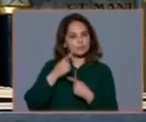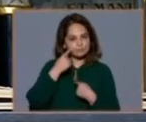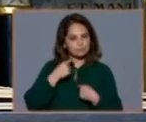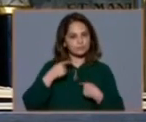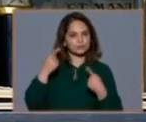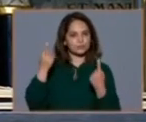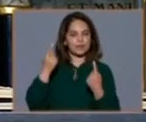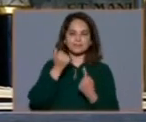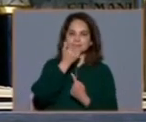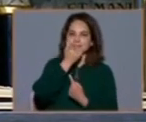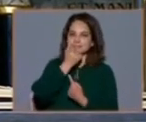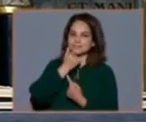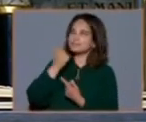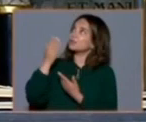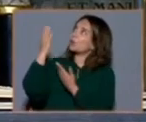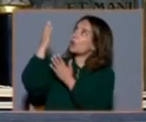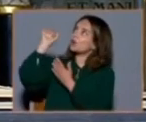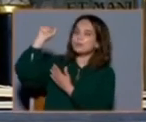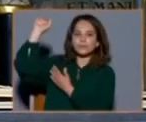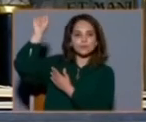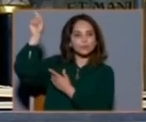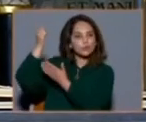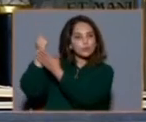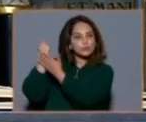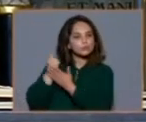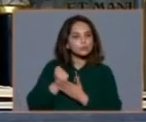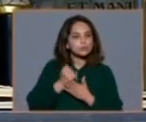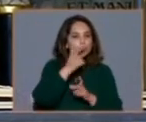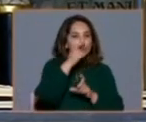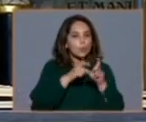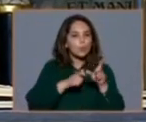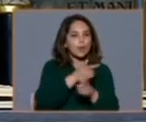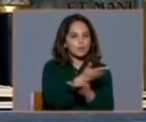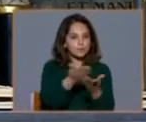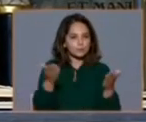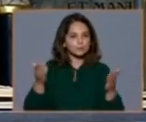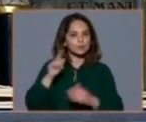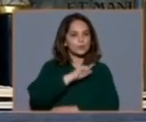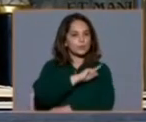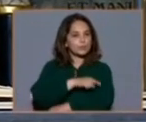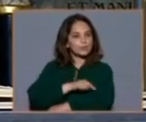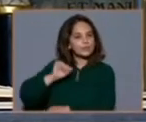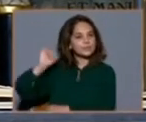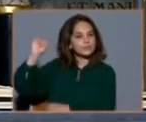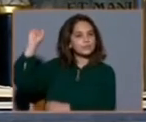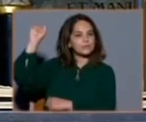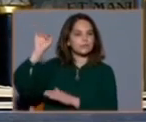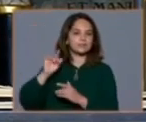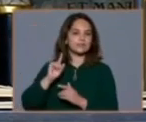da vossa glória, viestes em auxílio da fragilidade humana, com o poder da vossa